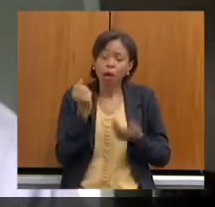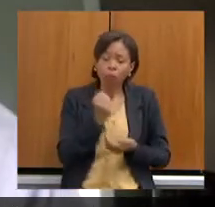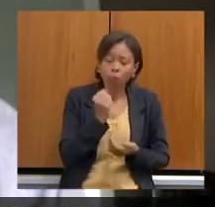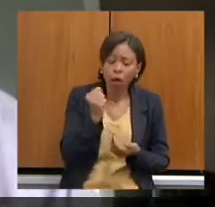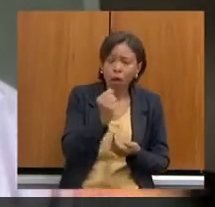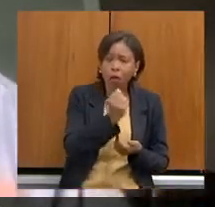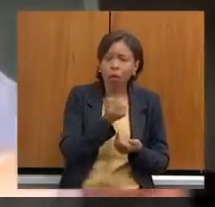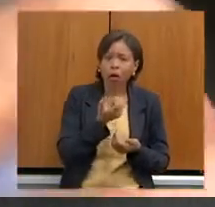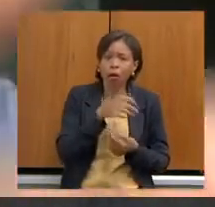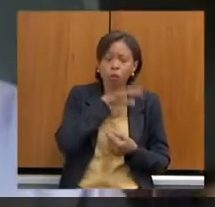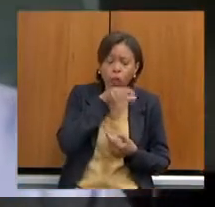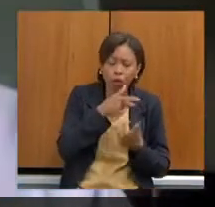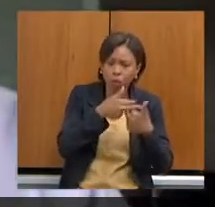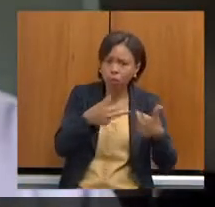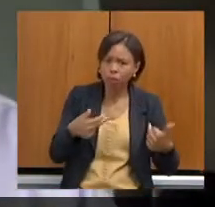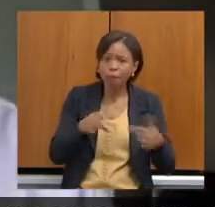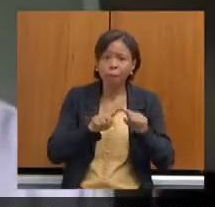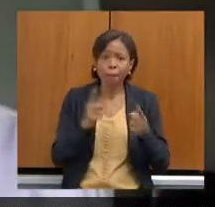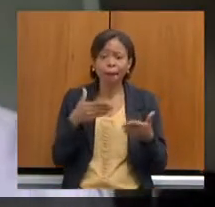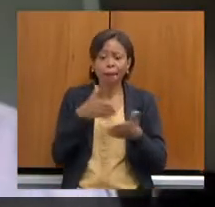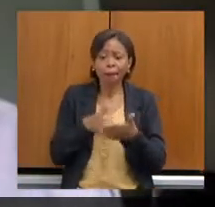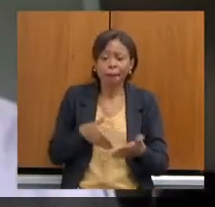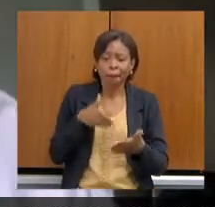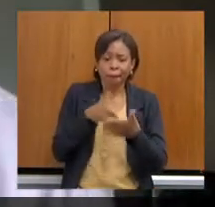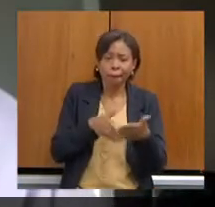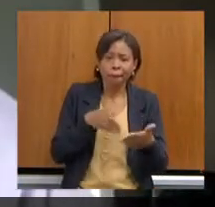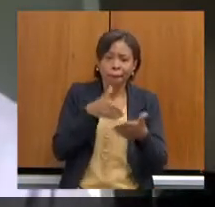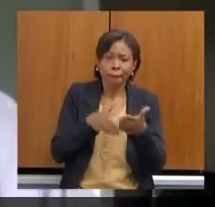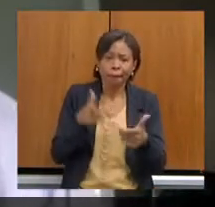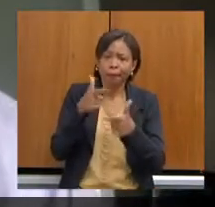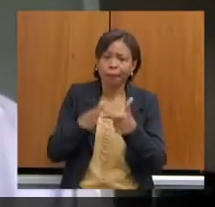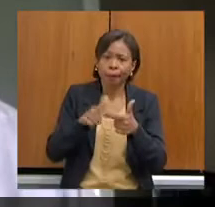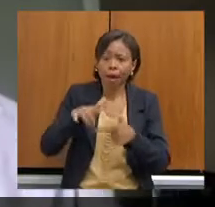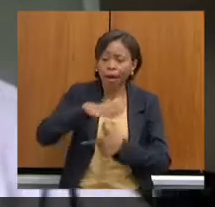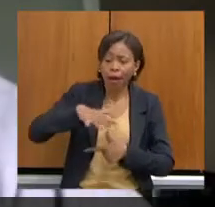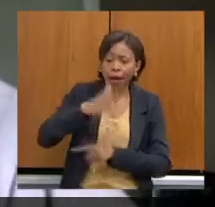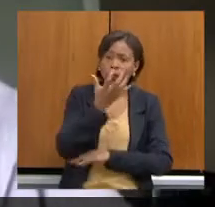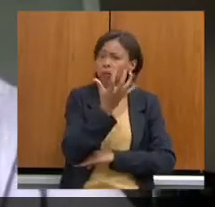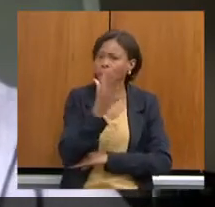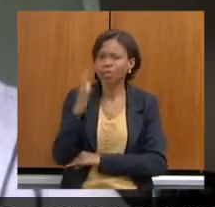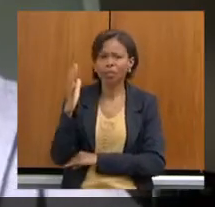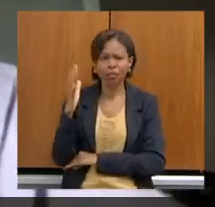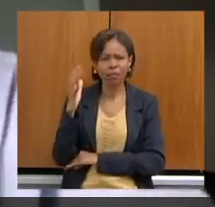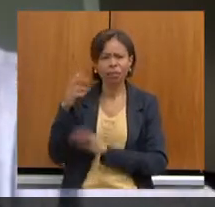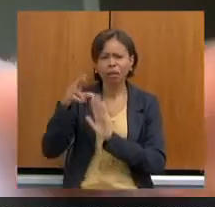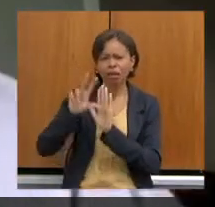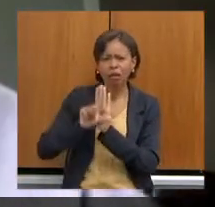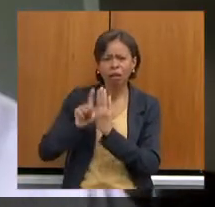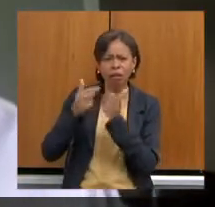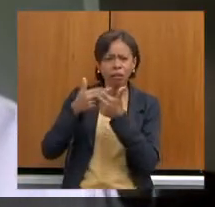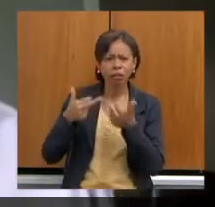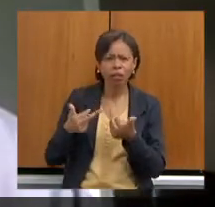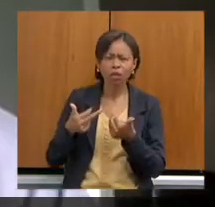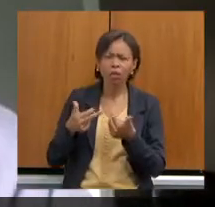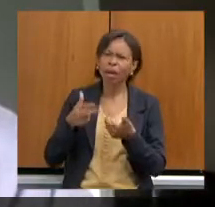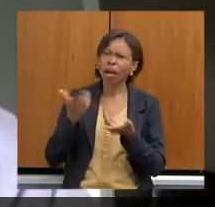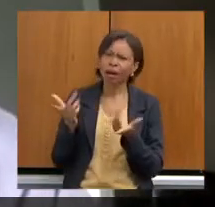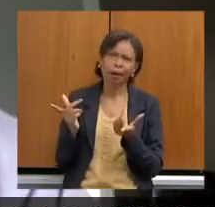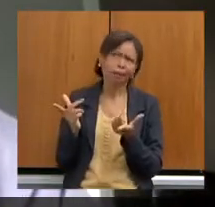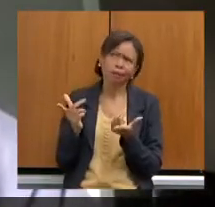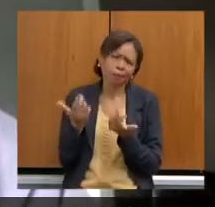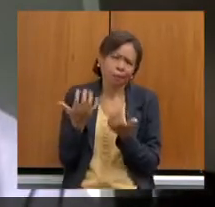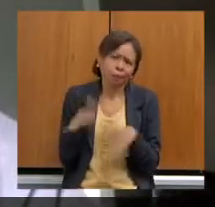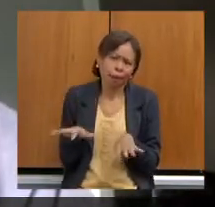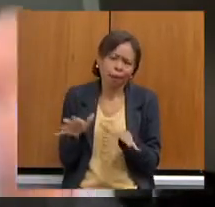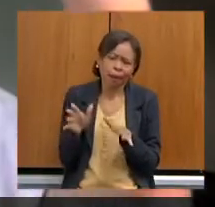Eles encontram tacos Nessas questões ambientais ninguém quer diminuir as questões ambientais de